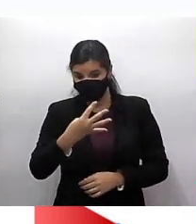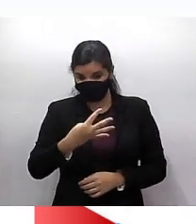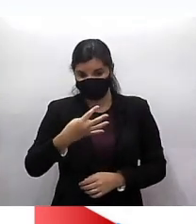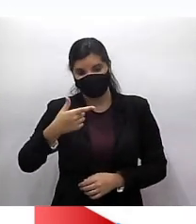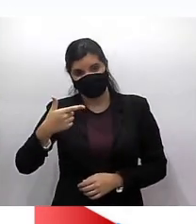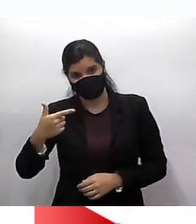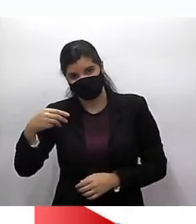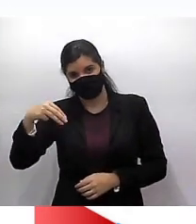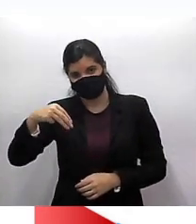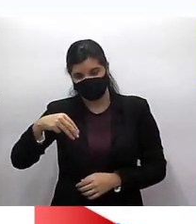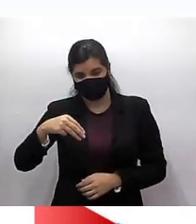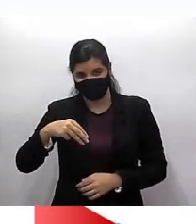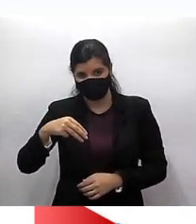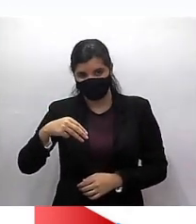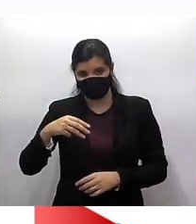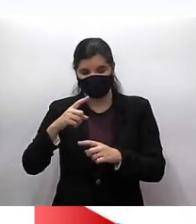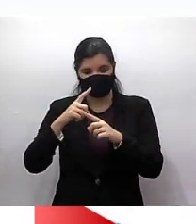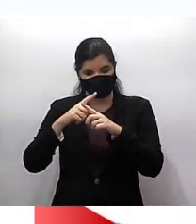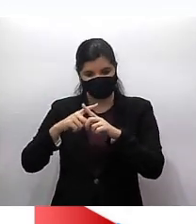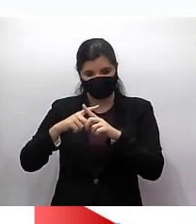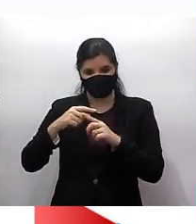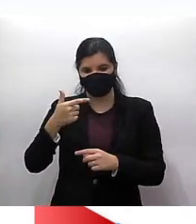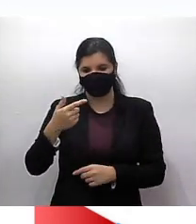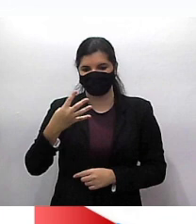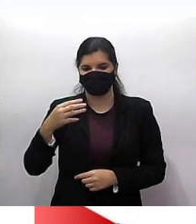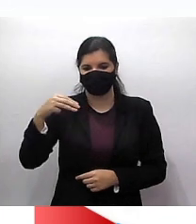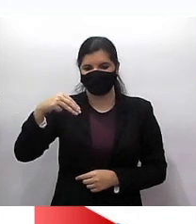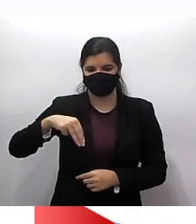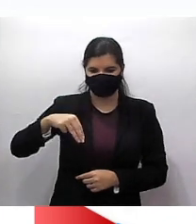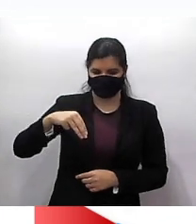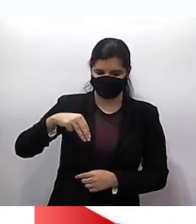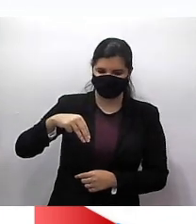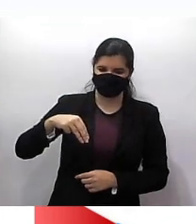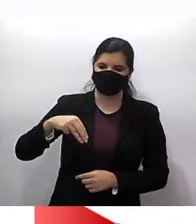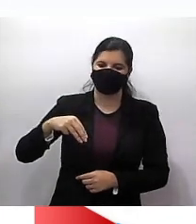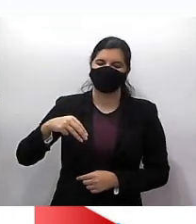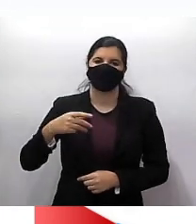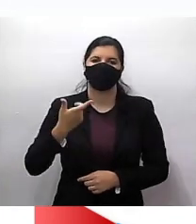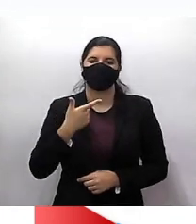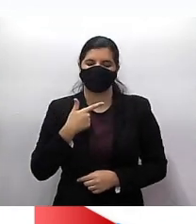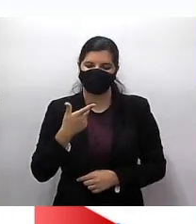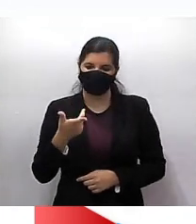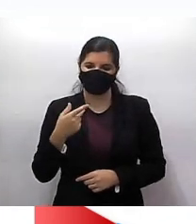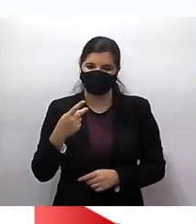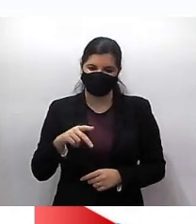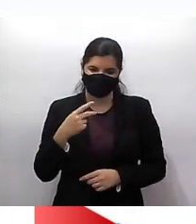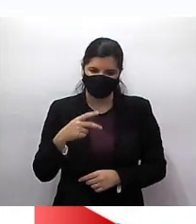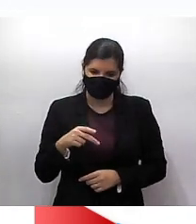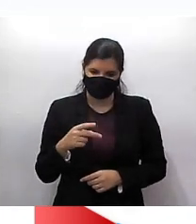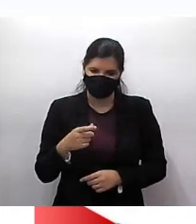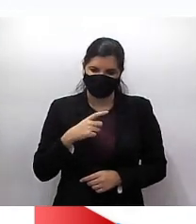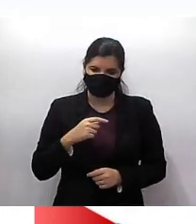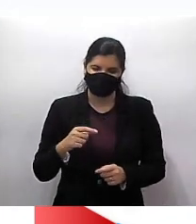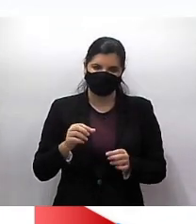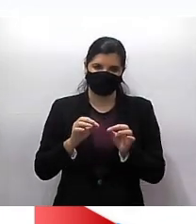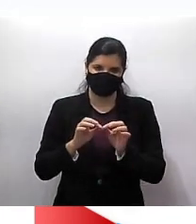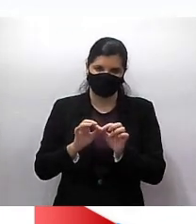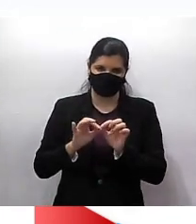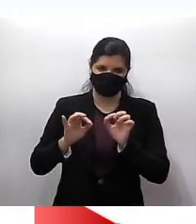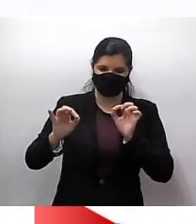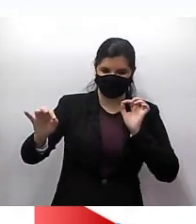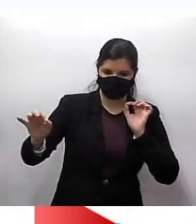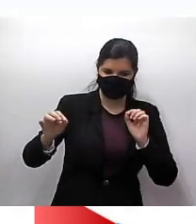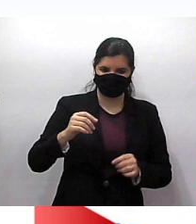42 de comprimento por 24 de largura, tá? Se entre as mudas a distância desejada é